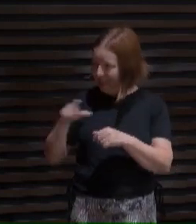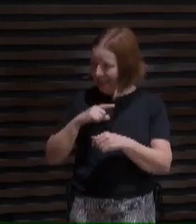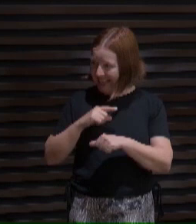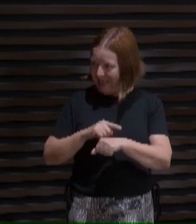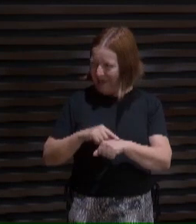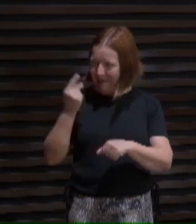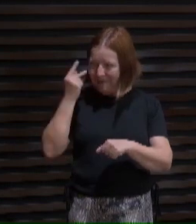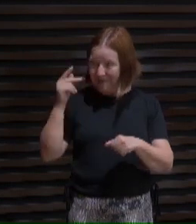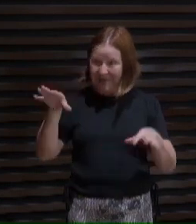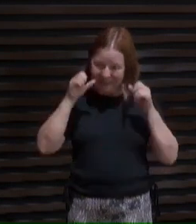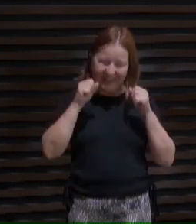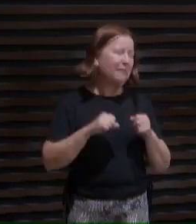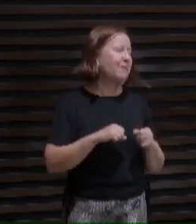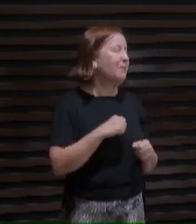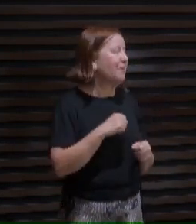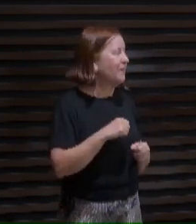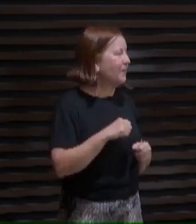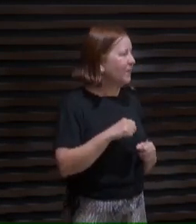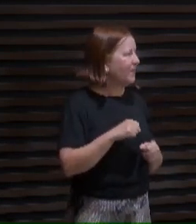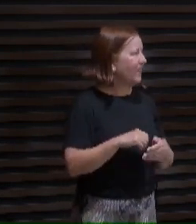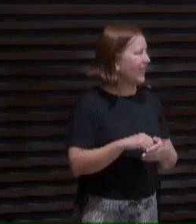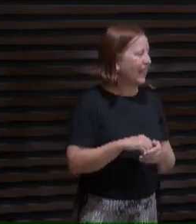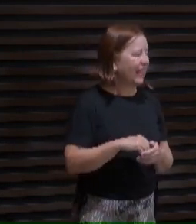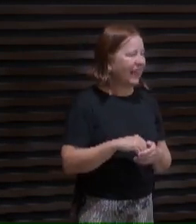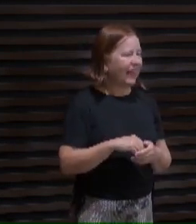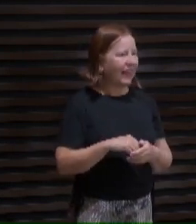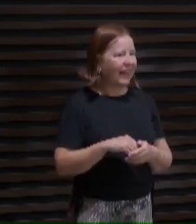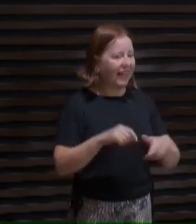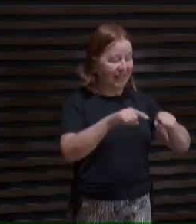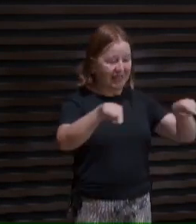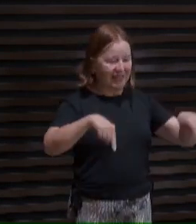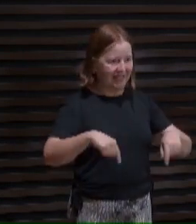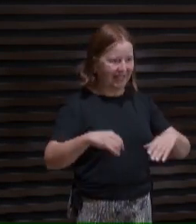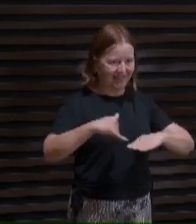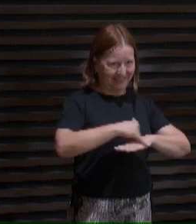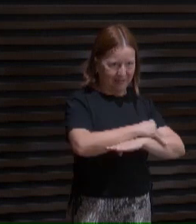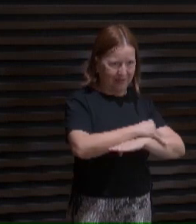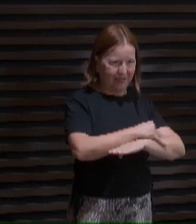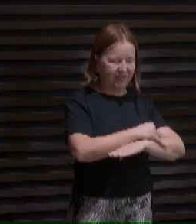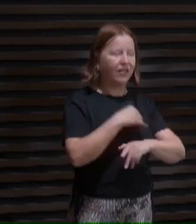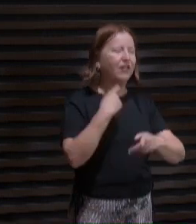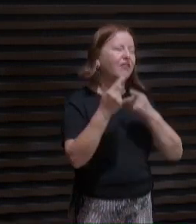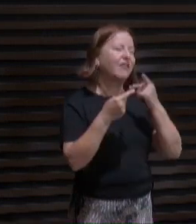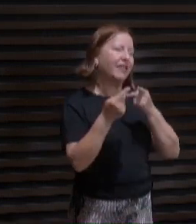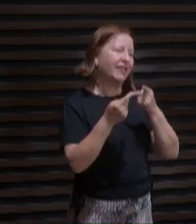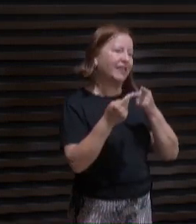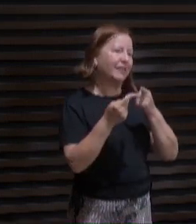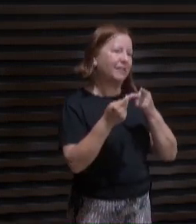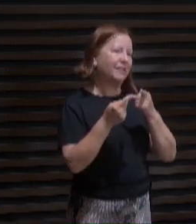Ali no saguão do aeroporto, eu cheguei para ela e disse: